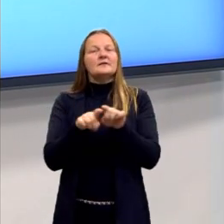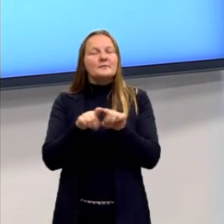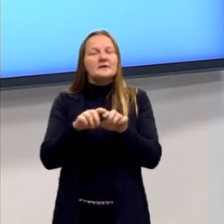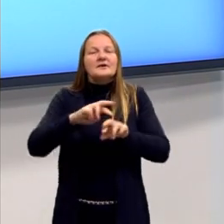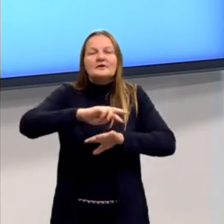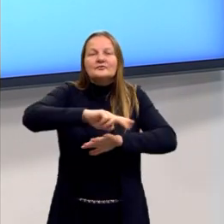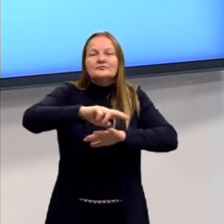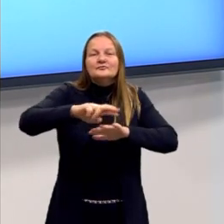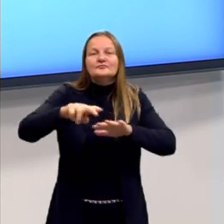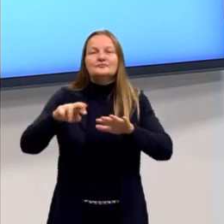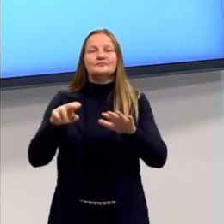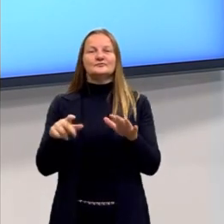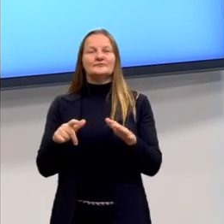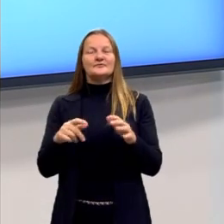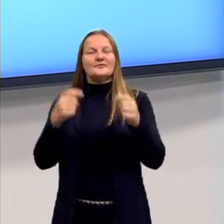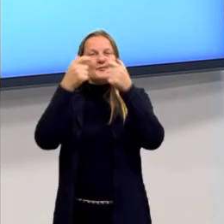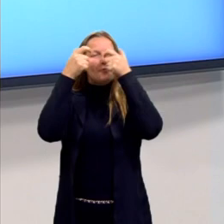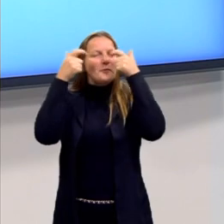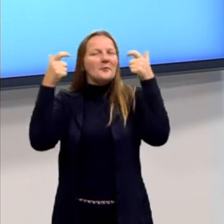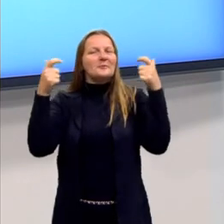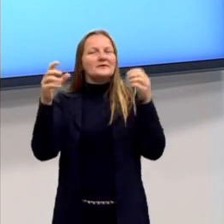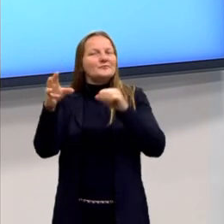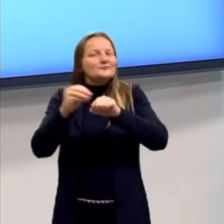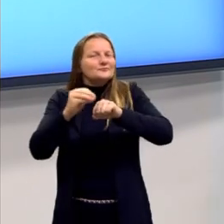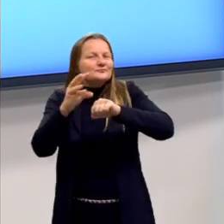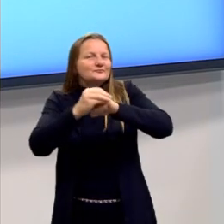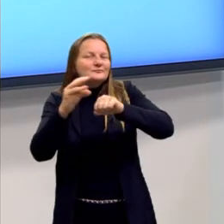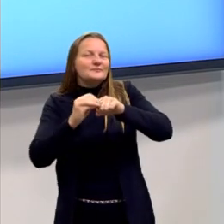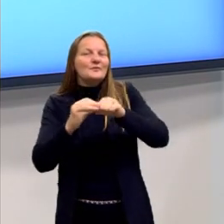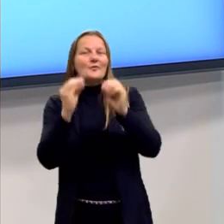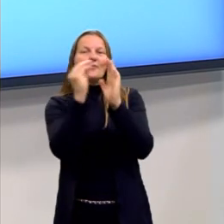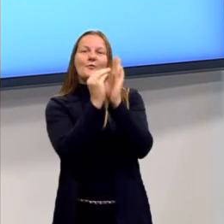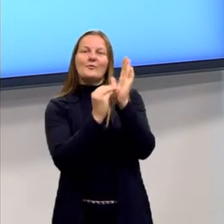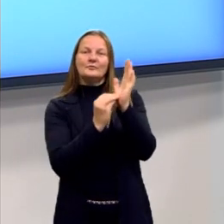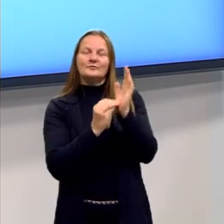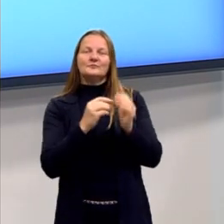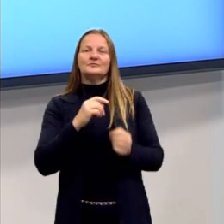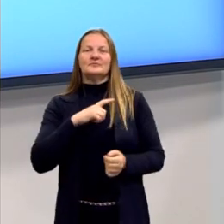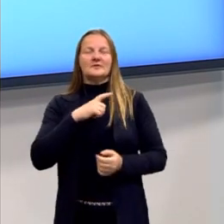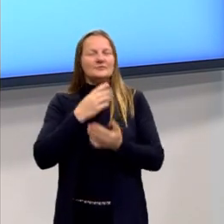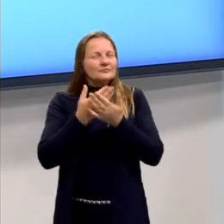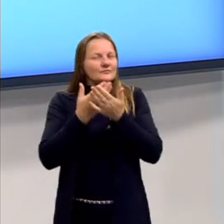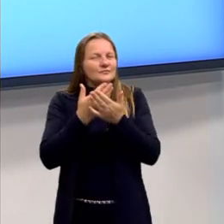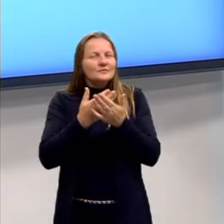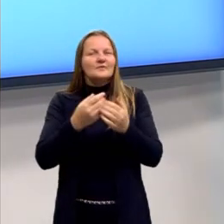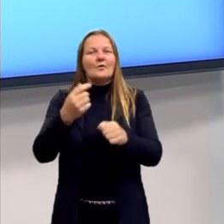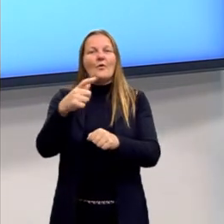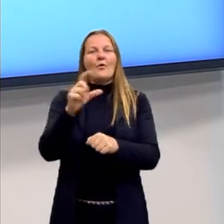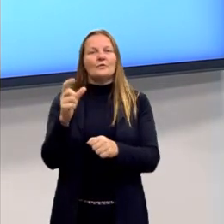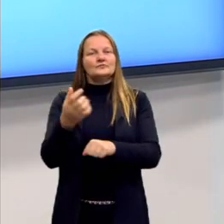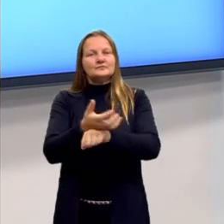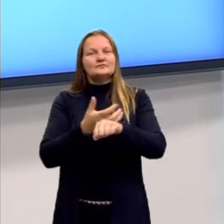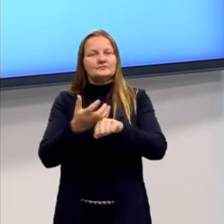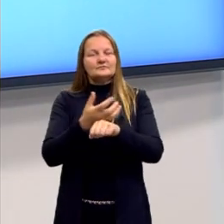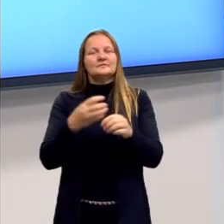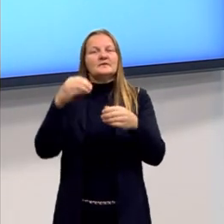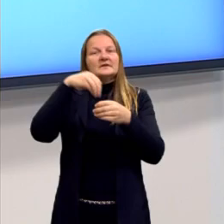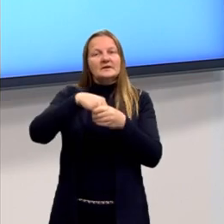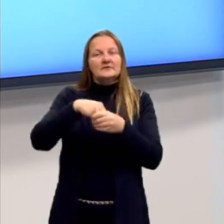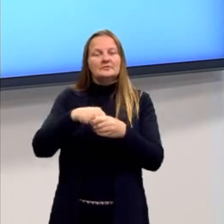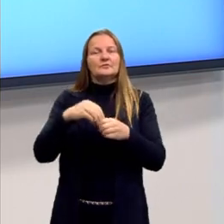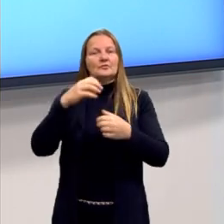também com diversos diversos conhecimentos na diversos conteúdos que a gente a Duda né Principalmente